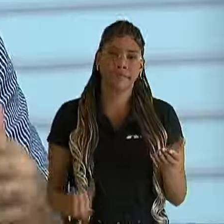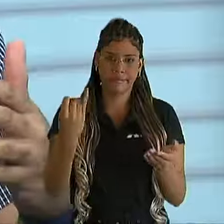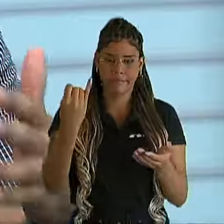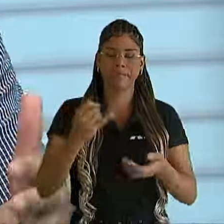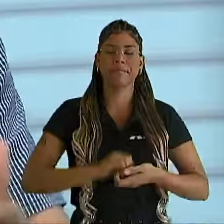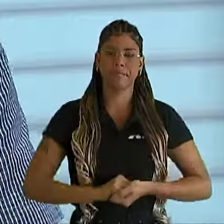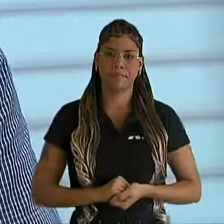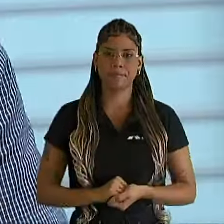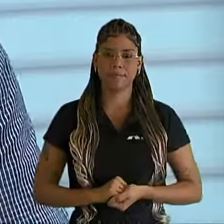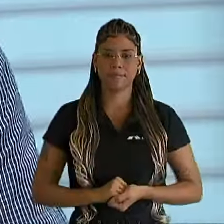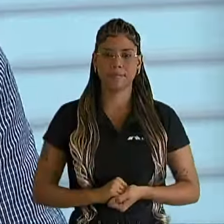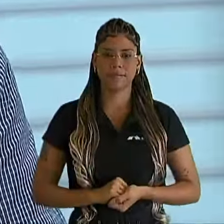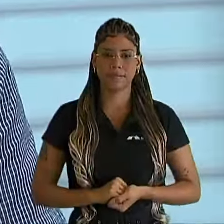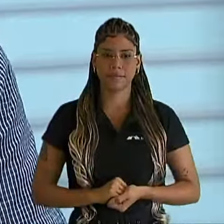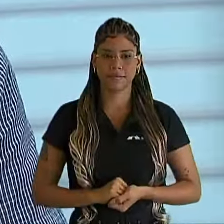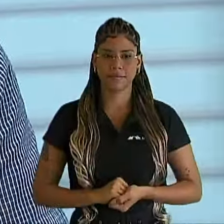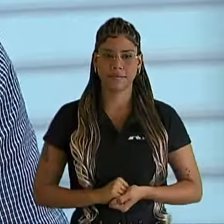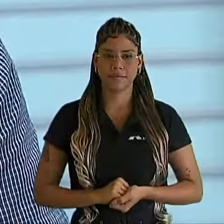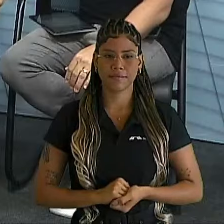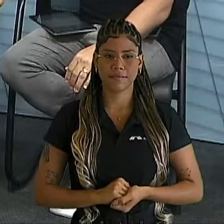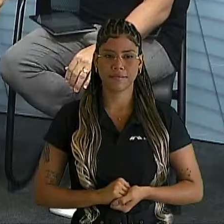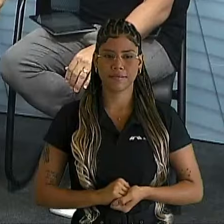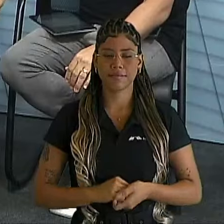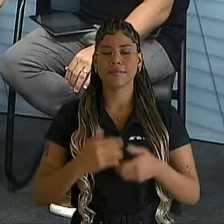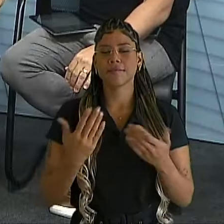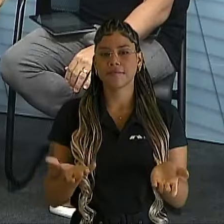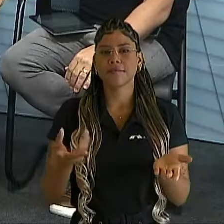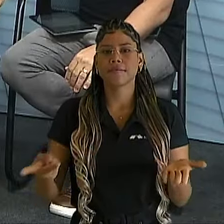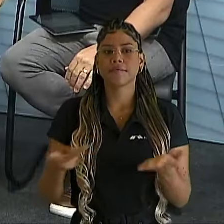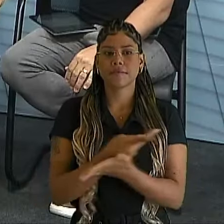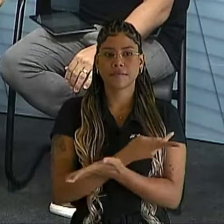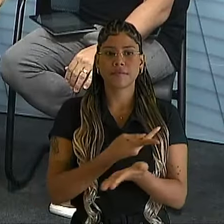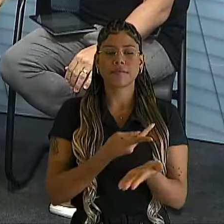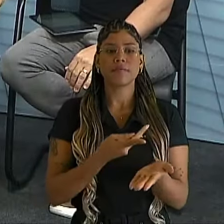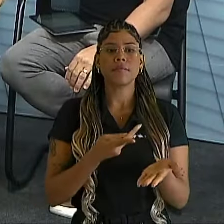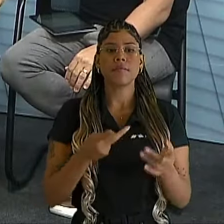concretização do voto. E aí acontece... praticamente, né, em todos os